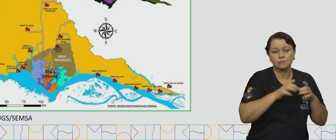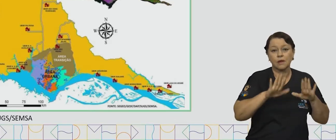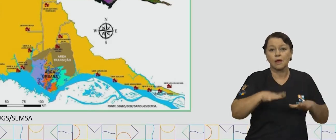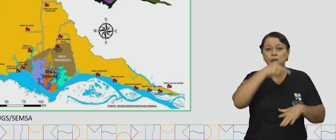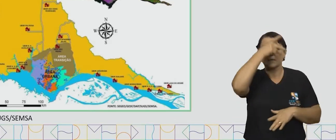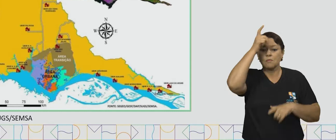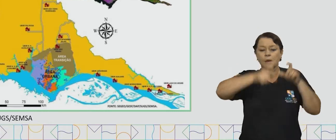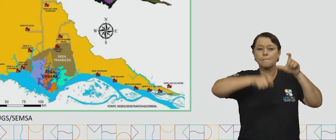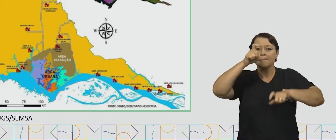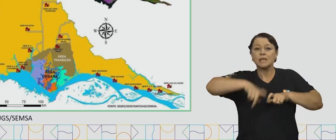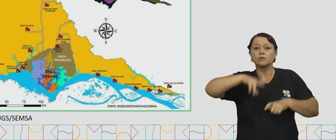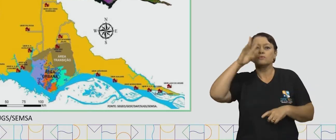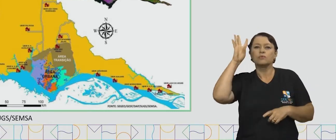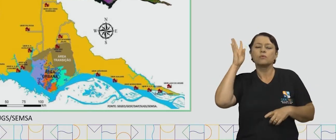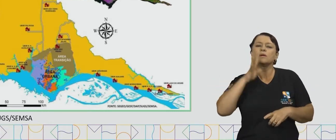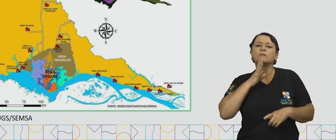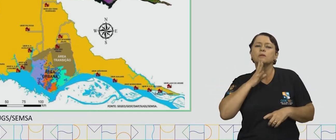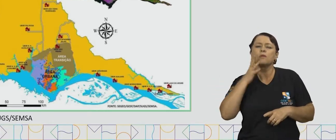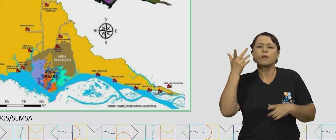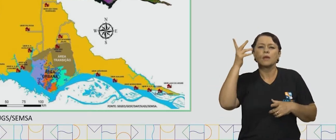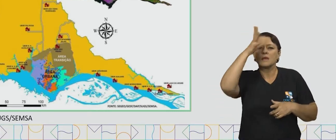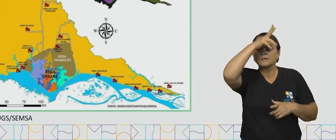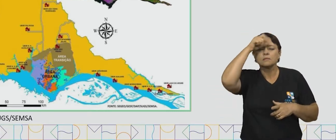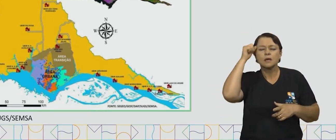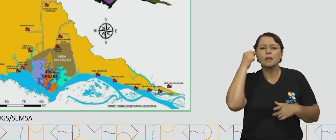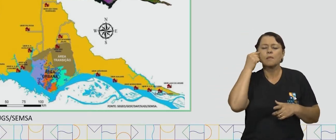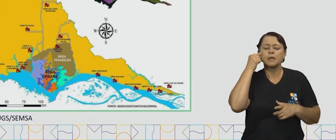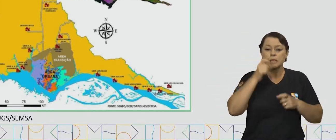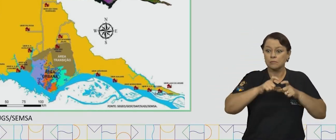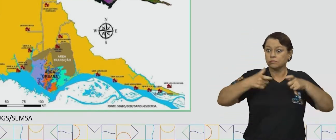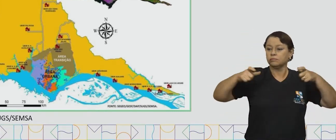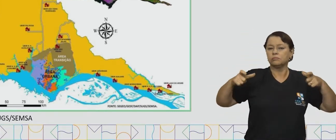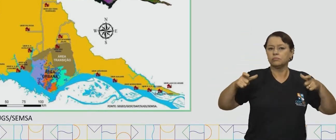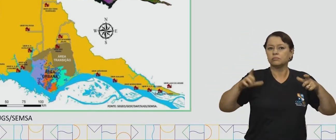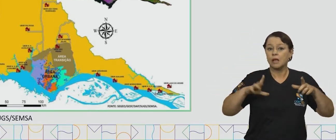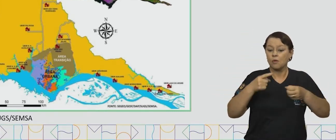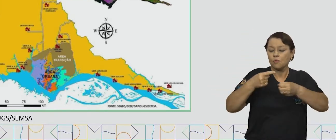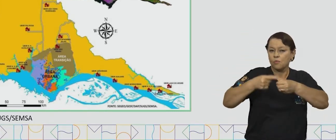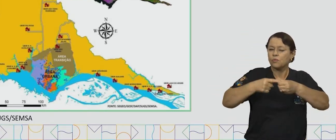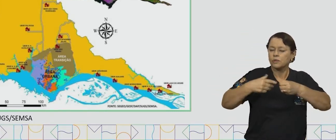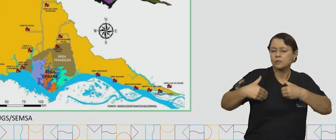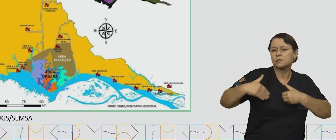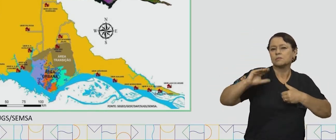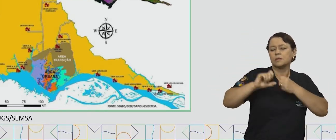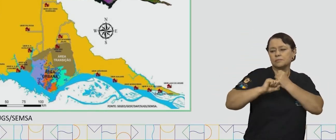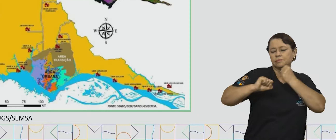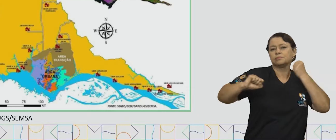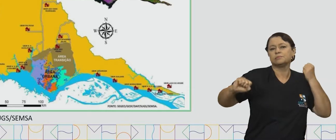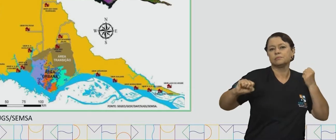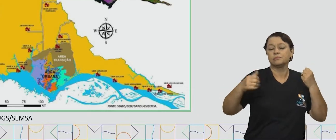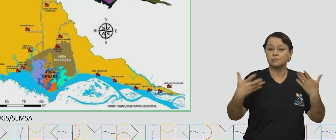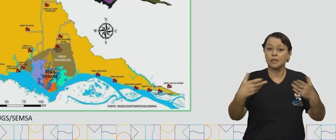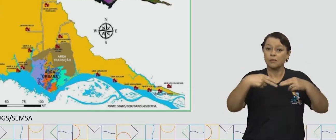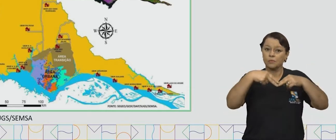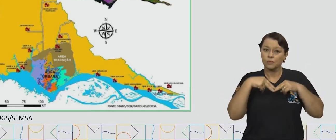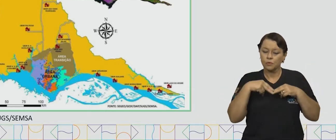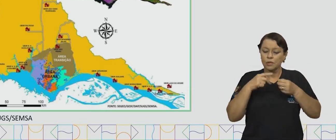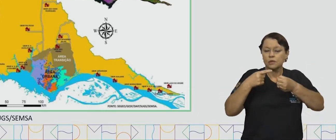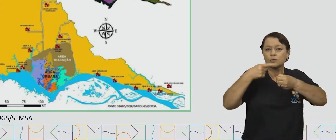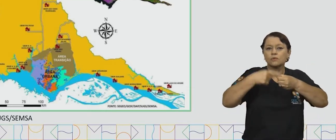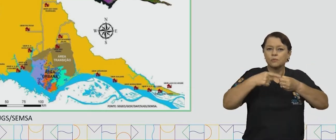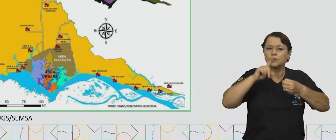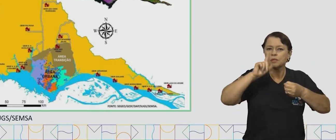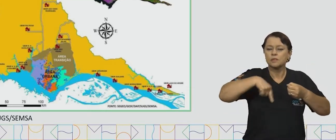conhece Manaus e acha que a cidade é grande, o município é bem maior que isso. Portanto, o município é composto